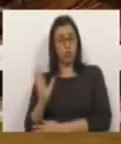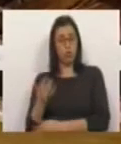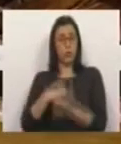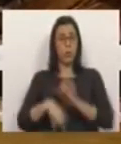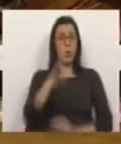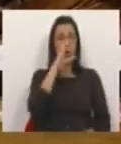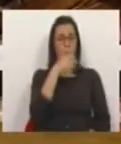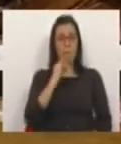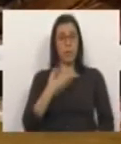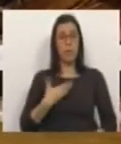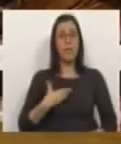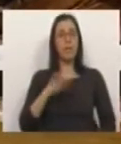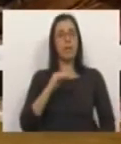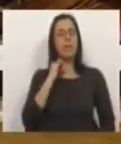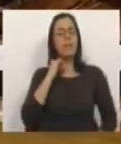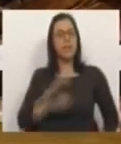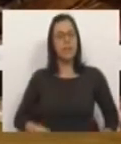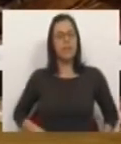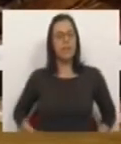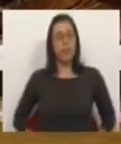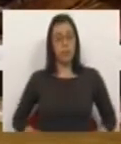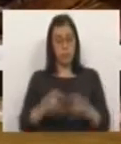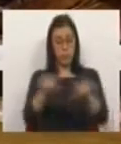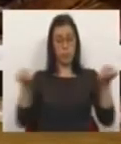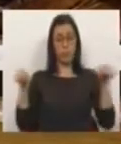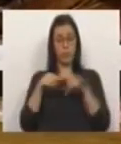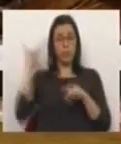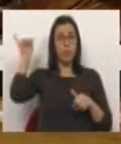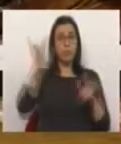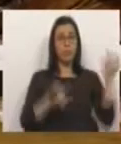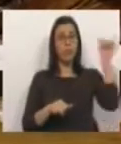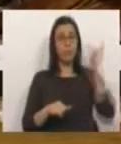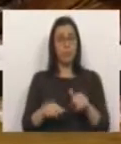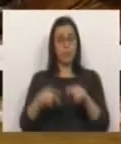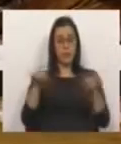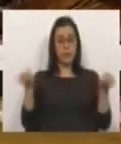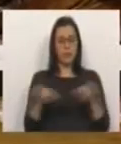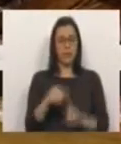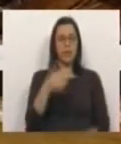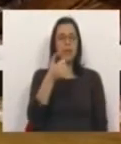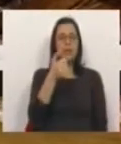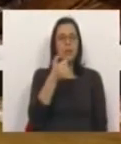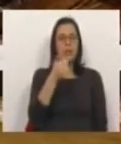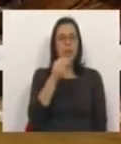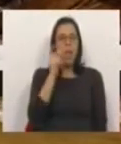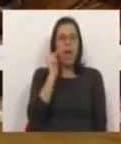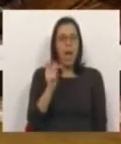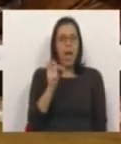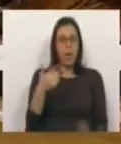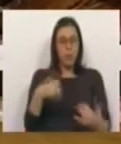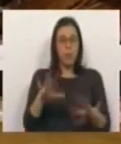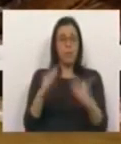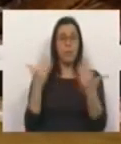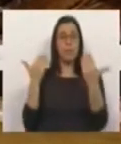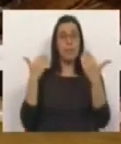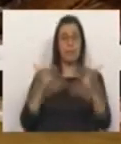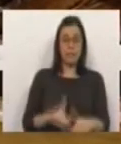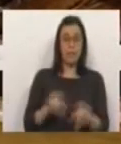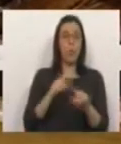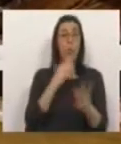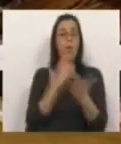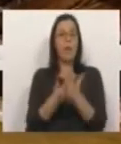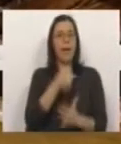governo PSD-CDS cedeu a exploração dos aeroportos nacionais por 50 anos, condicionando dessa